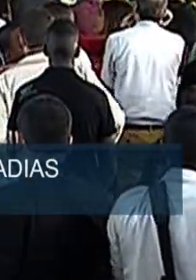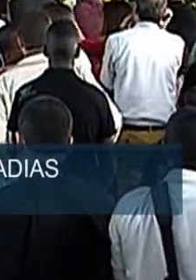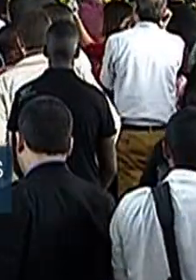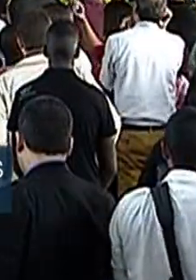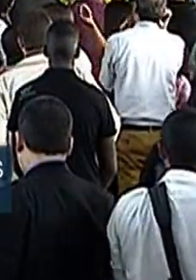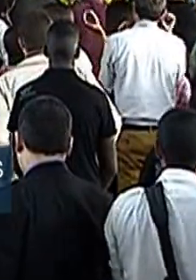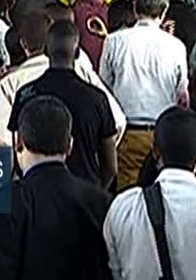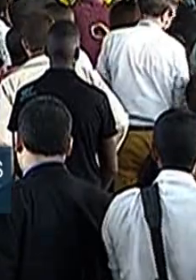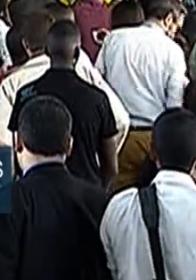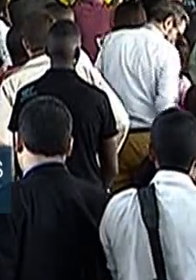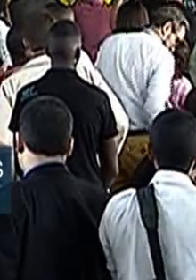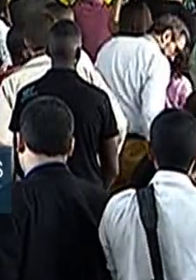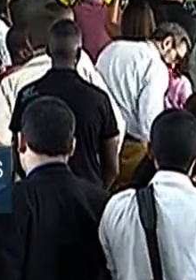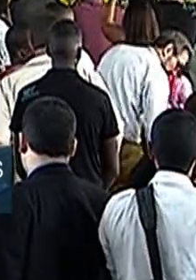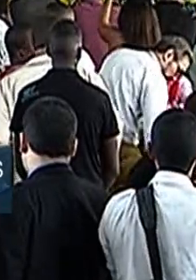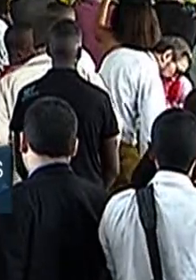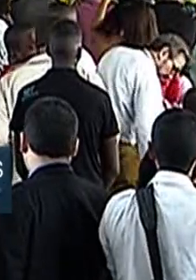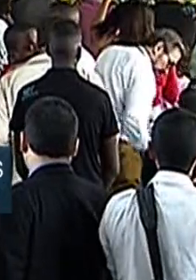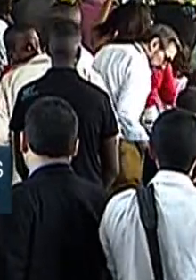Podem se acomodar, por gentileza.